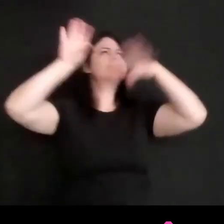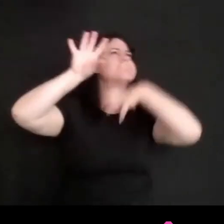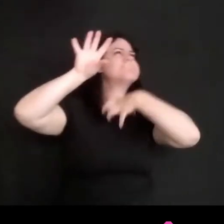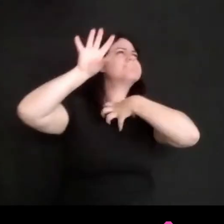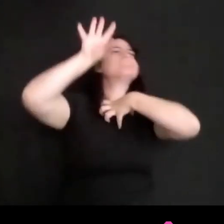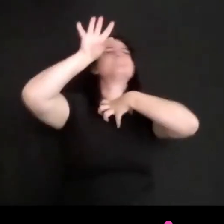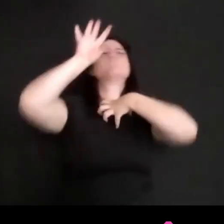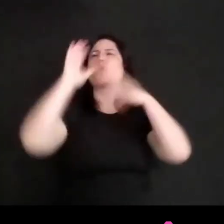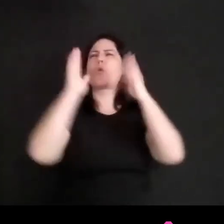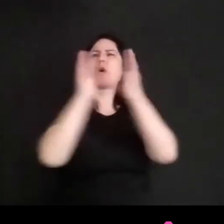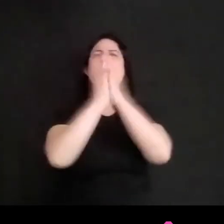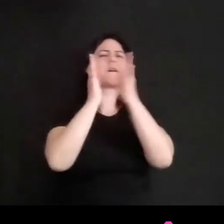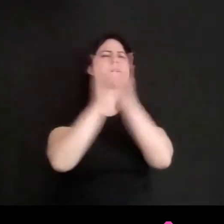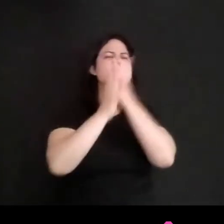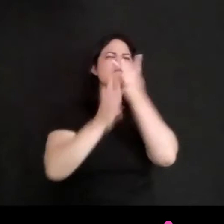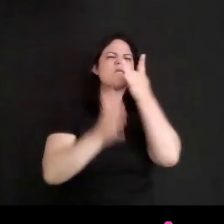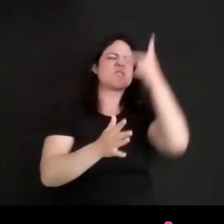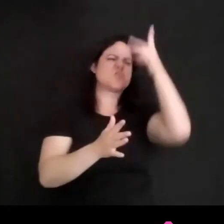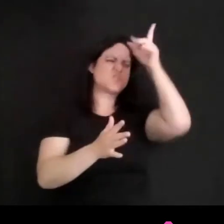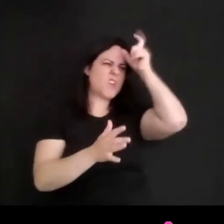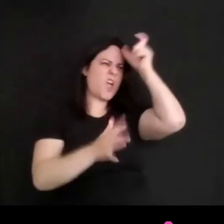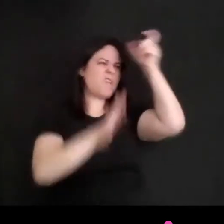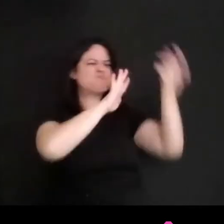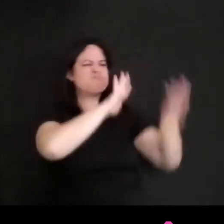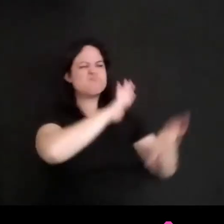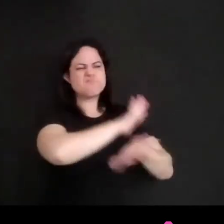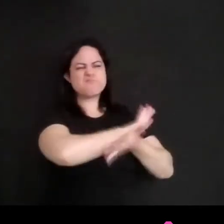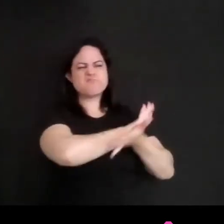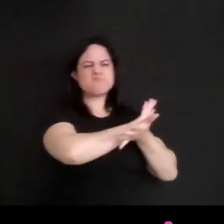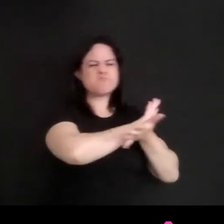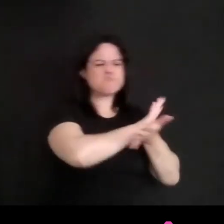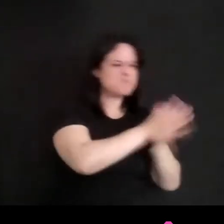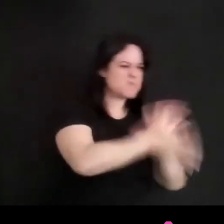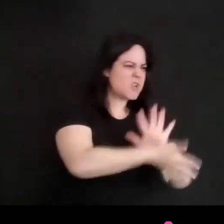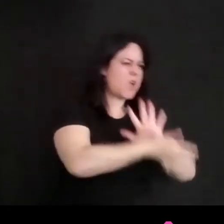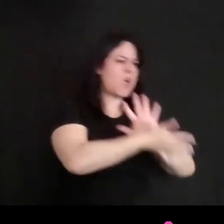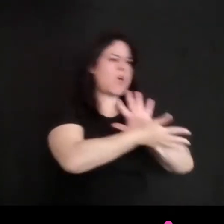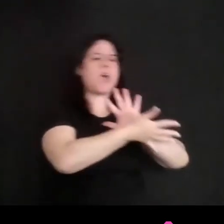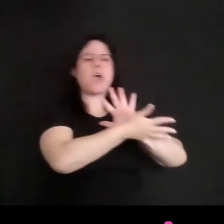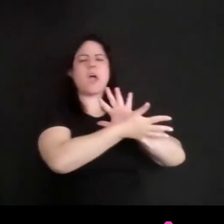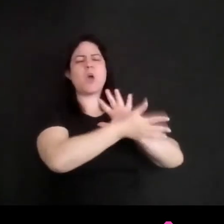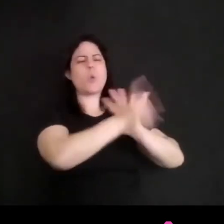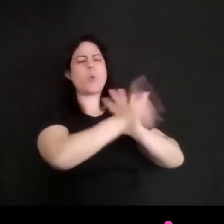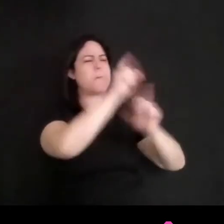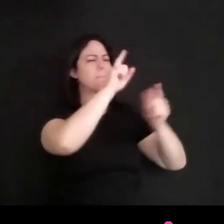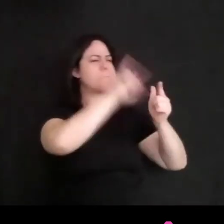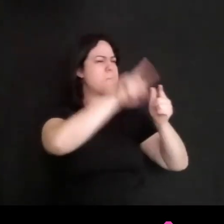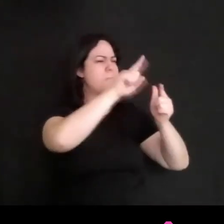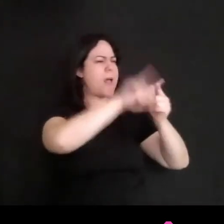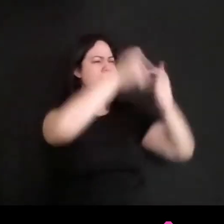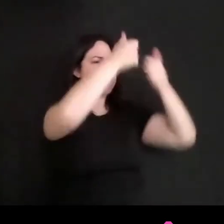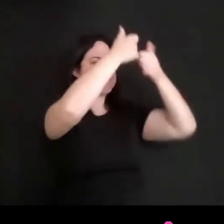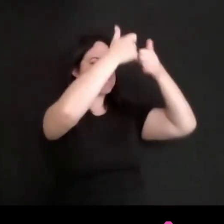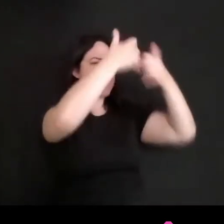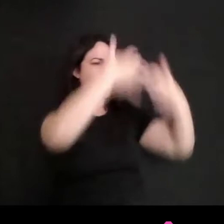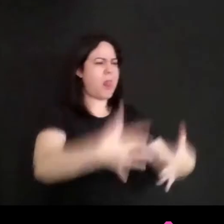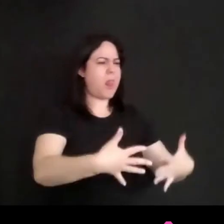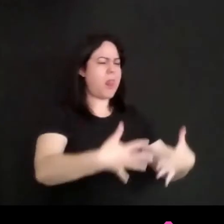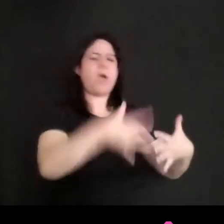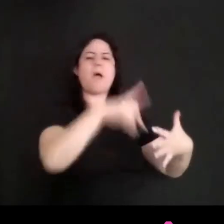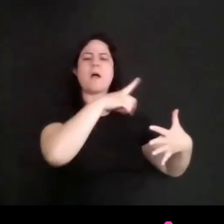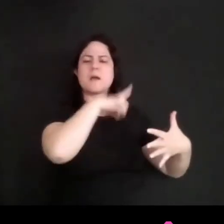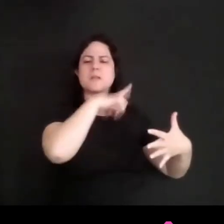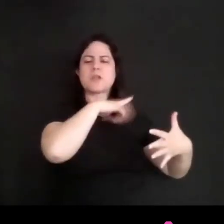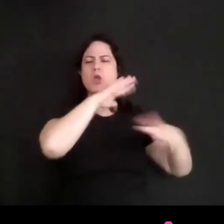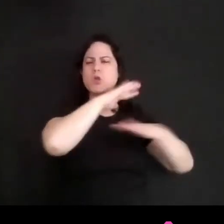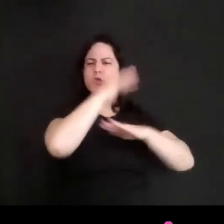que o inimigo está derrotado, que as muralhas vão cair, que as portas vão se abrir, que as correntes vão